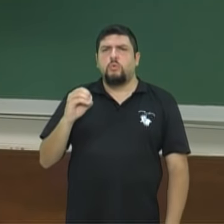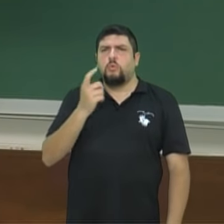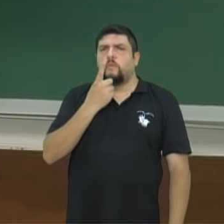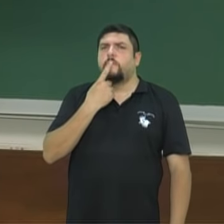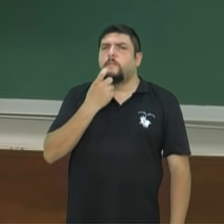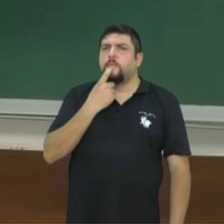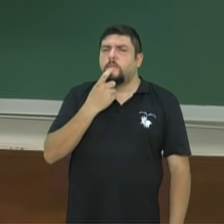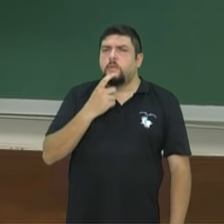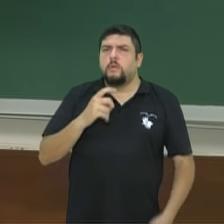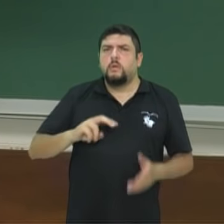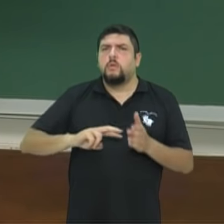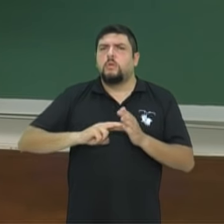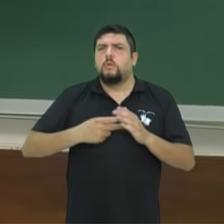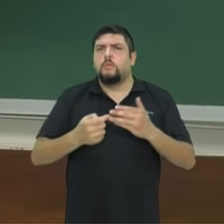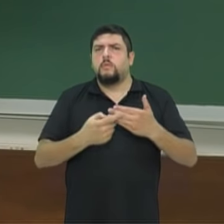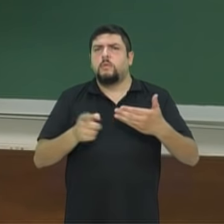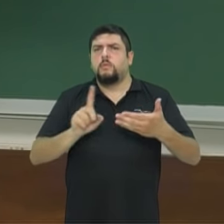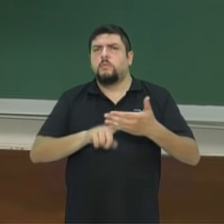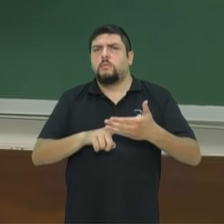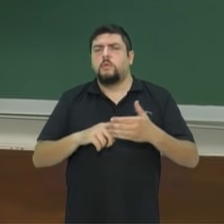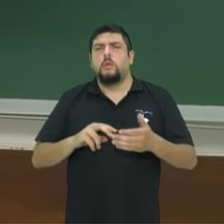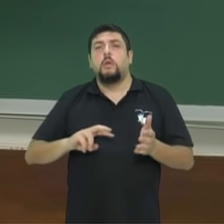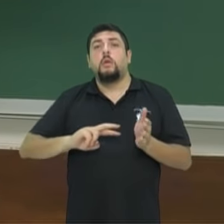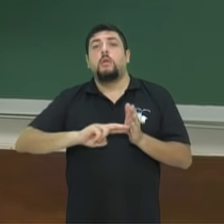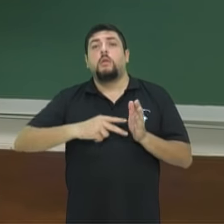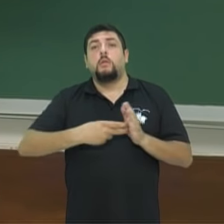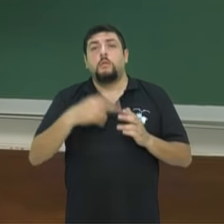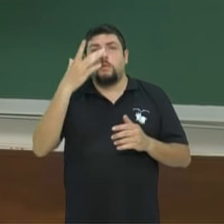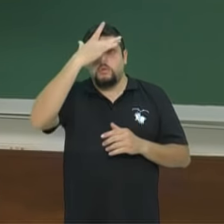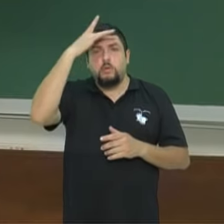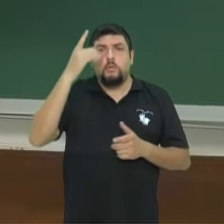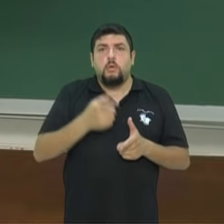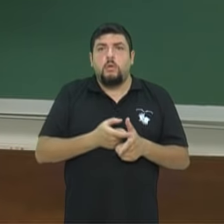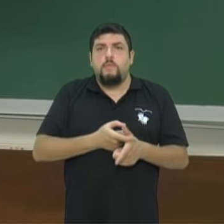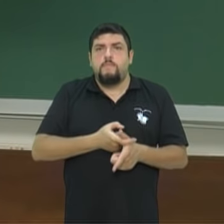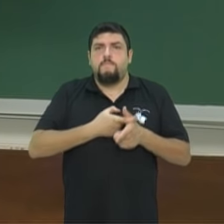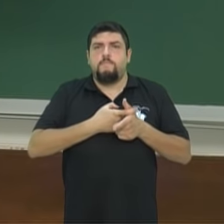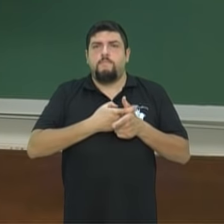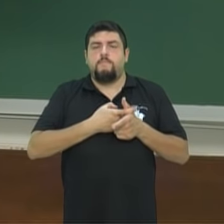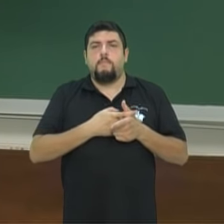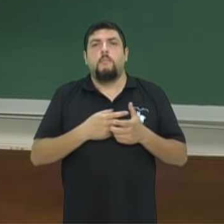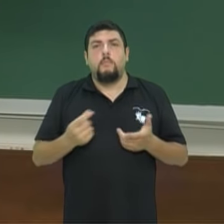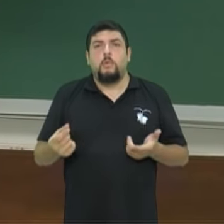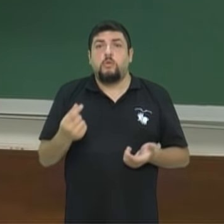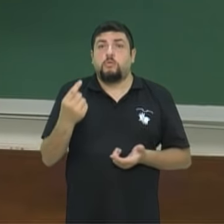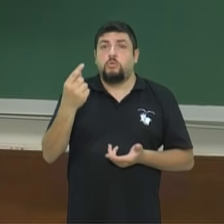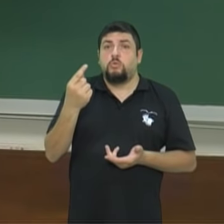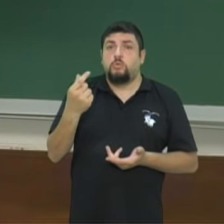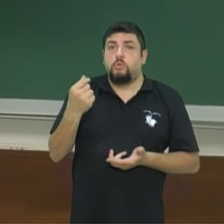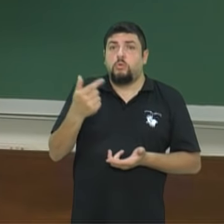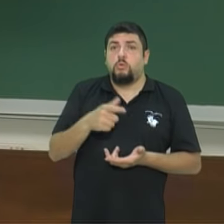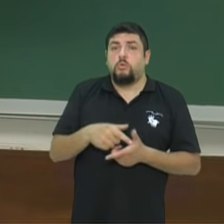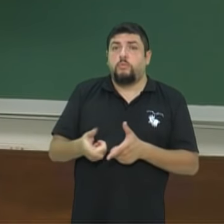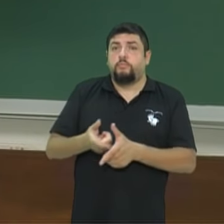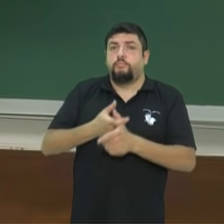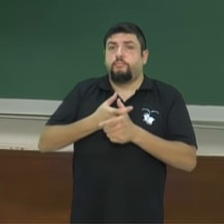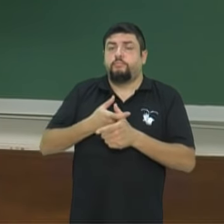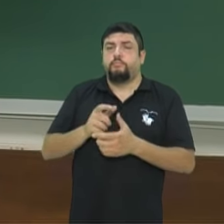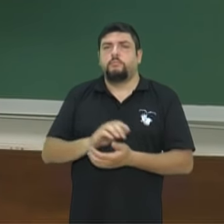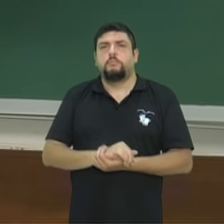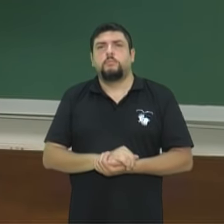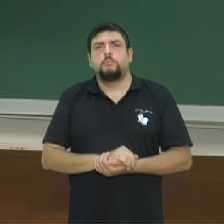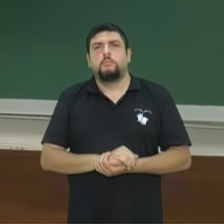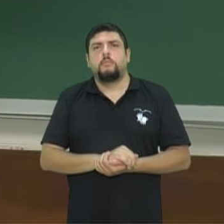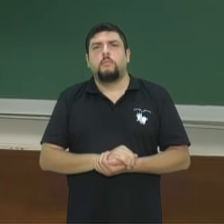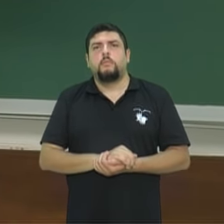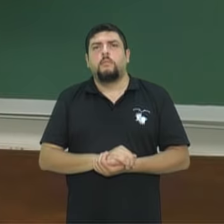né? Porque significa o quê? Significa que a pessoa está com dívidas, né? Uma linguagem também metafórica ali, né?